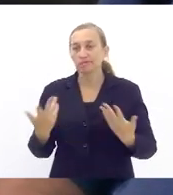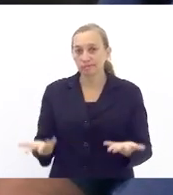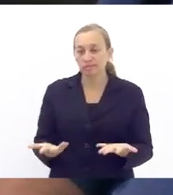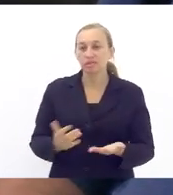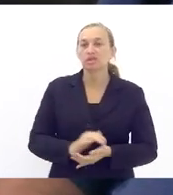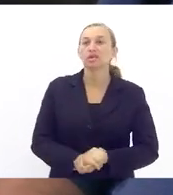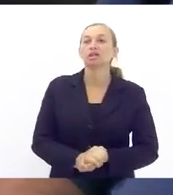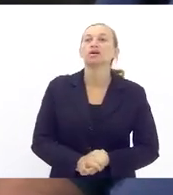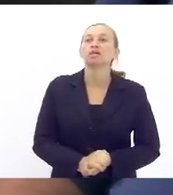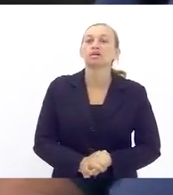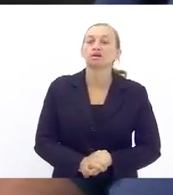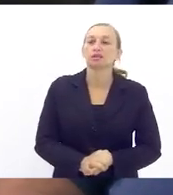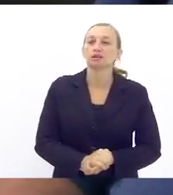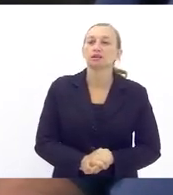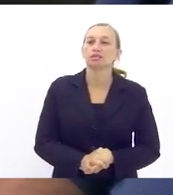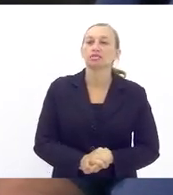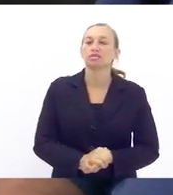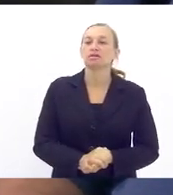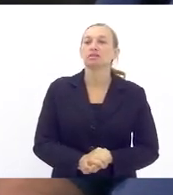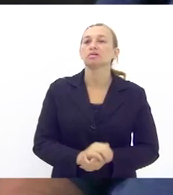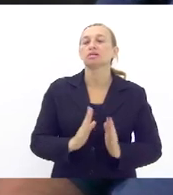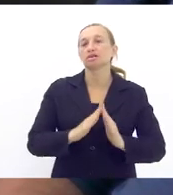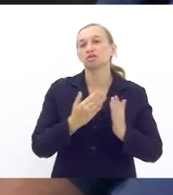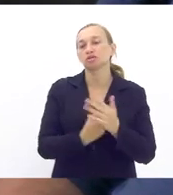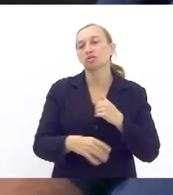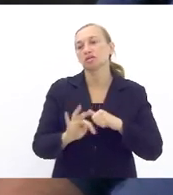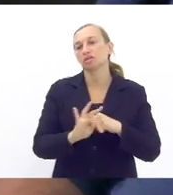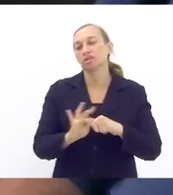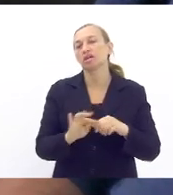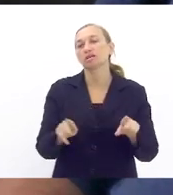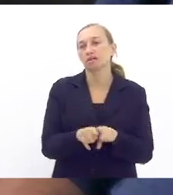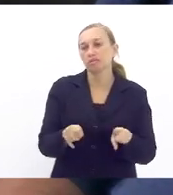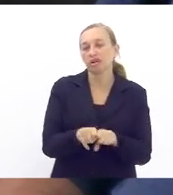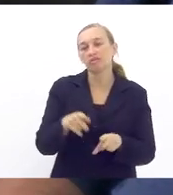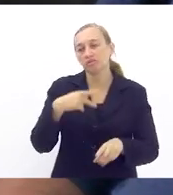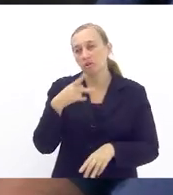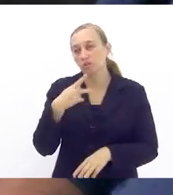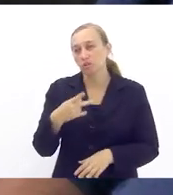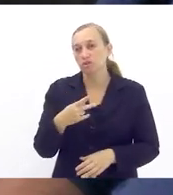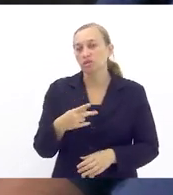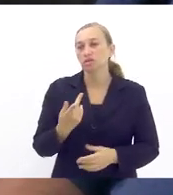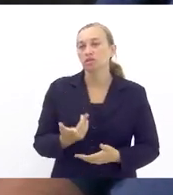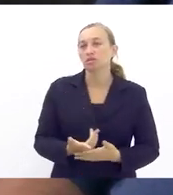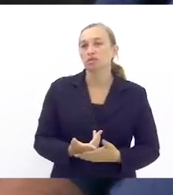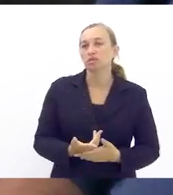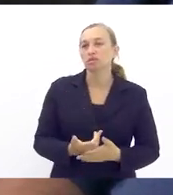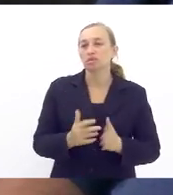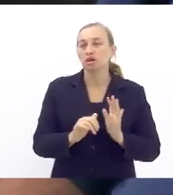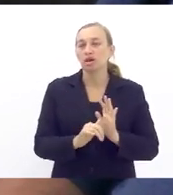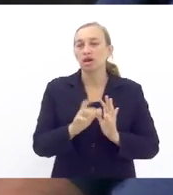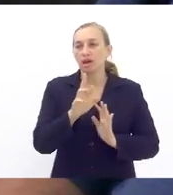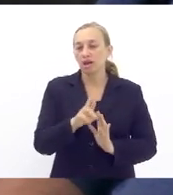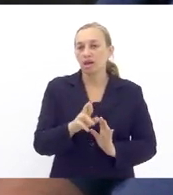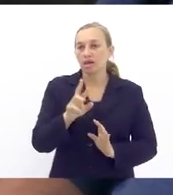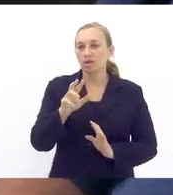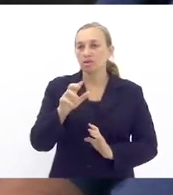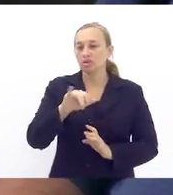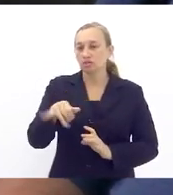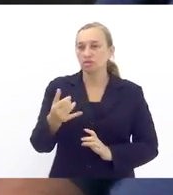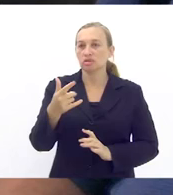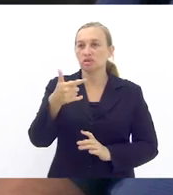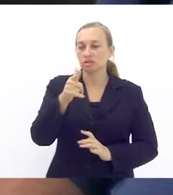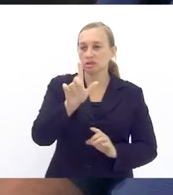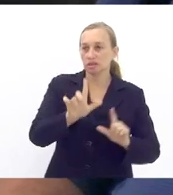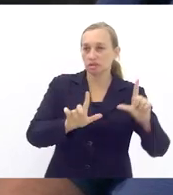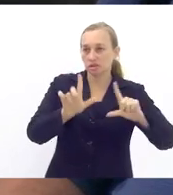é a Faetec falou em uma em uma em uma nota no RJTV de quarta-feira que